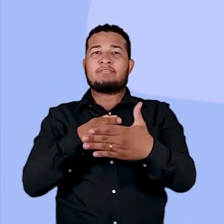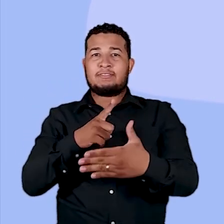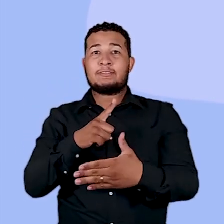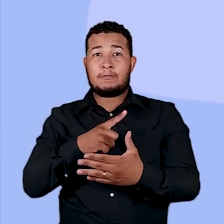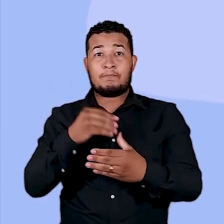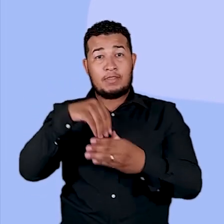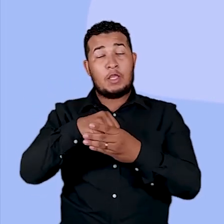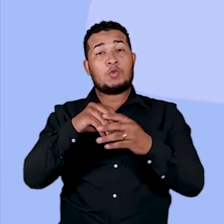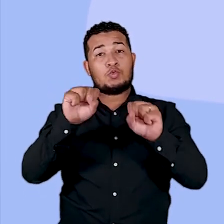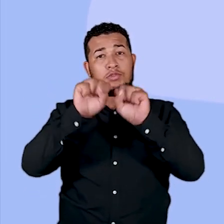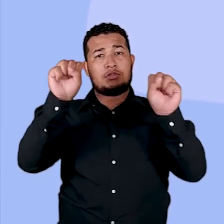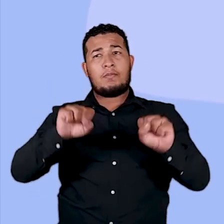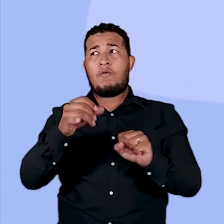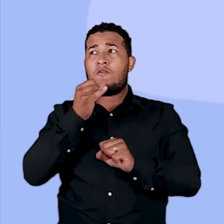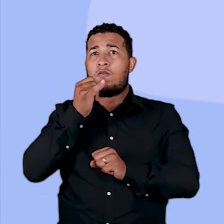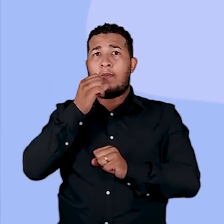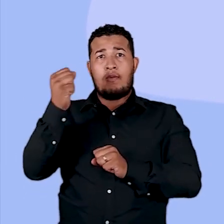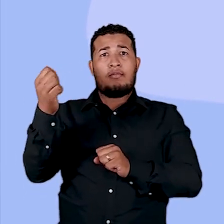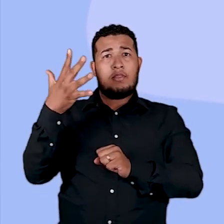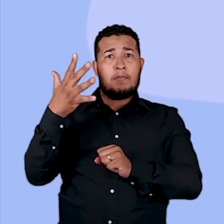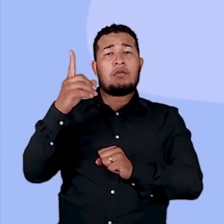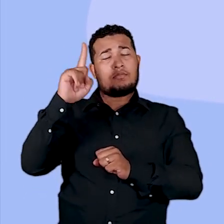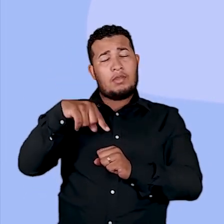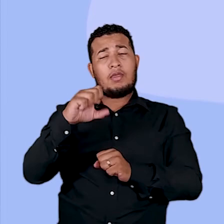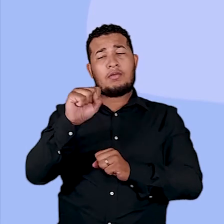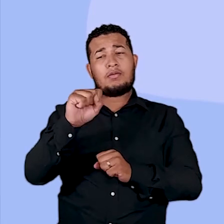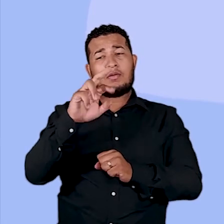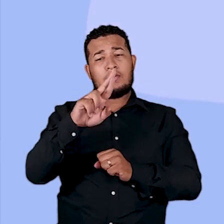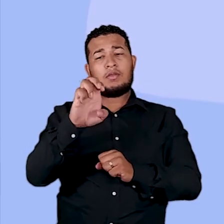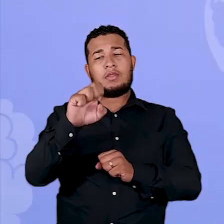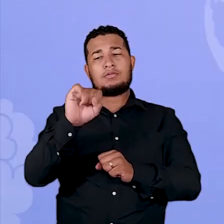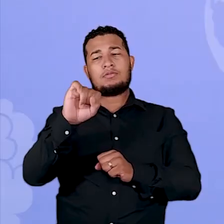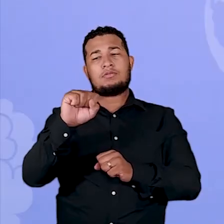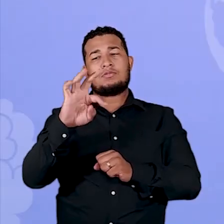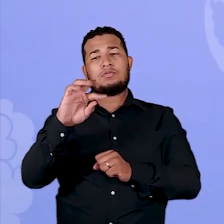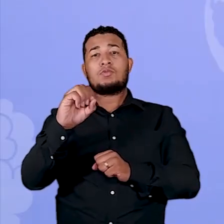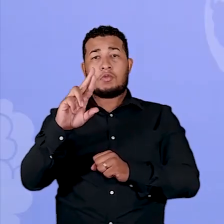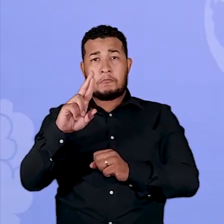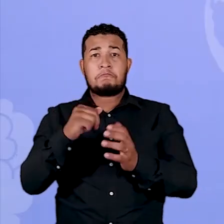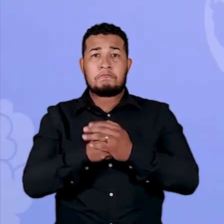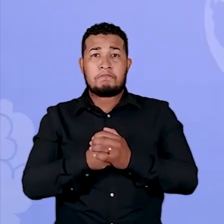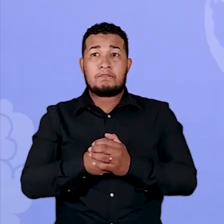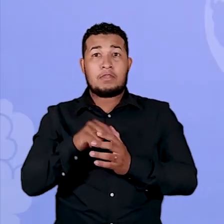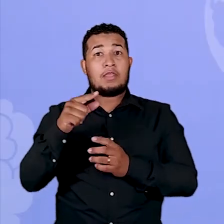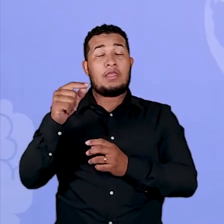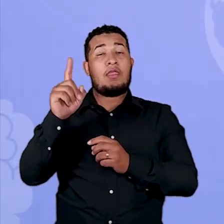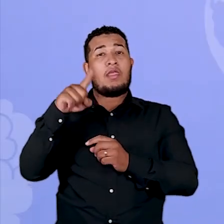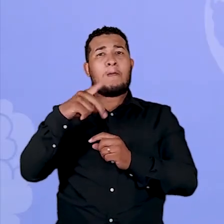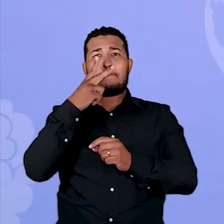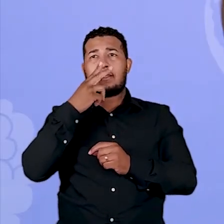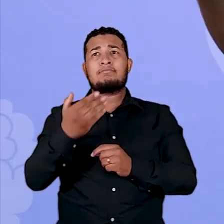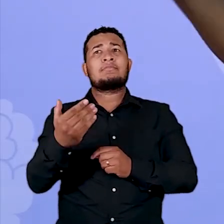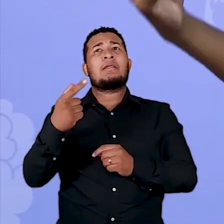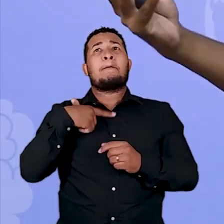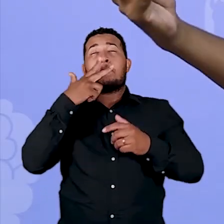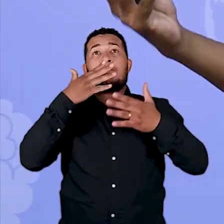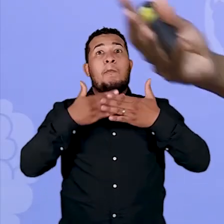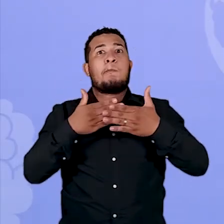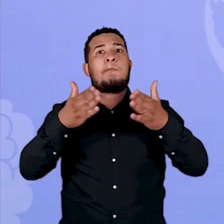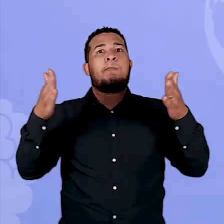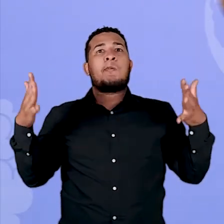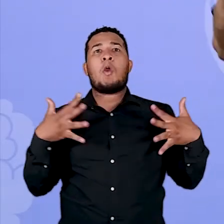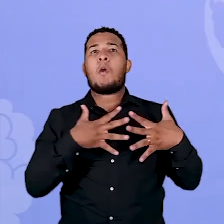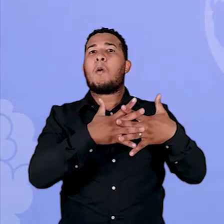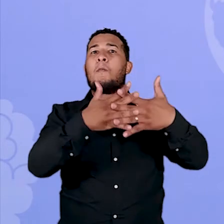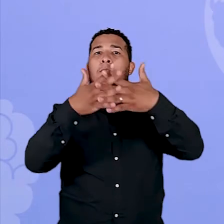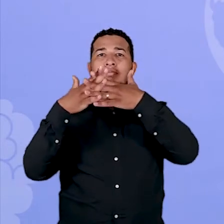no meu sistema. Beleza? Uma lâmpada, por exemplo, pode ser definida como um resistor. Essa ideia de resistor, falar sobre resistor é algo muito grande,